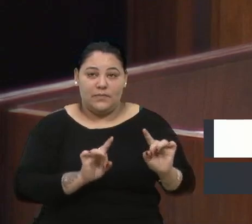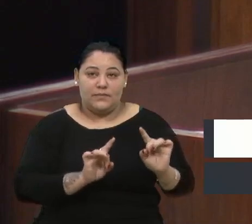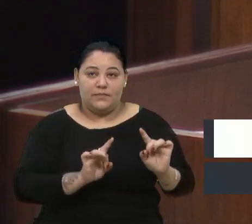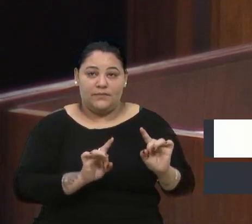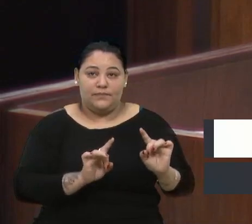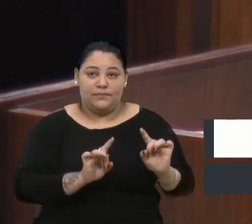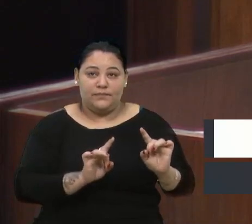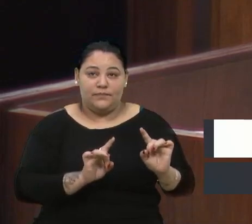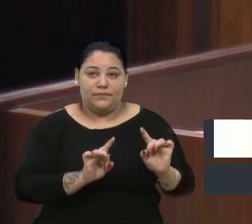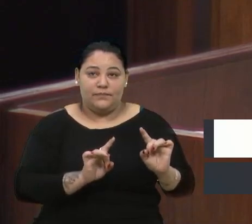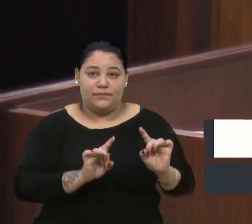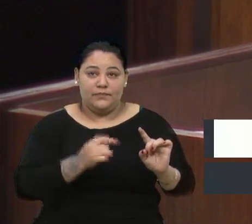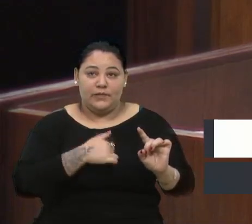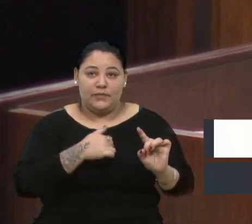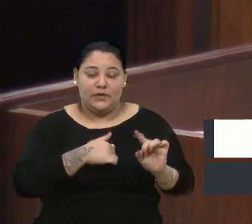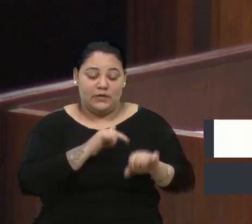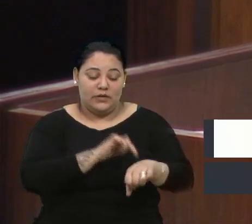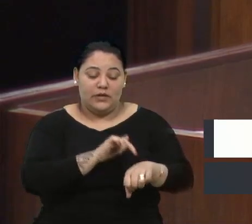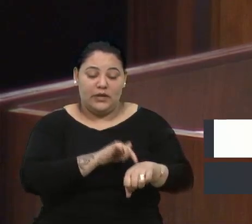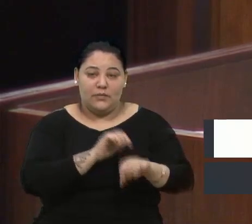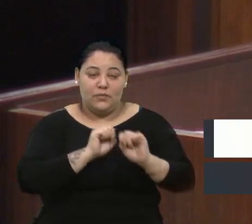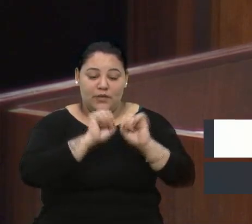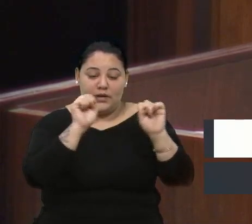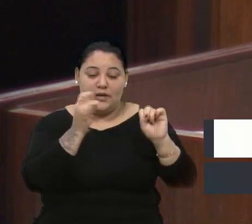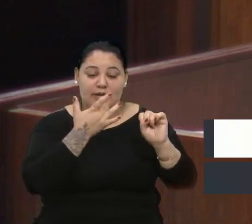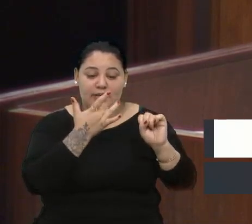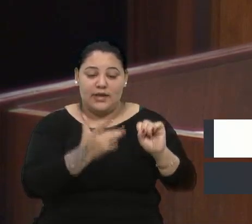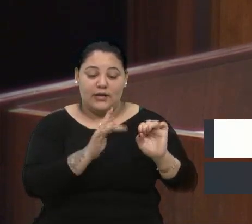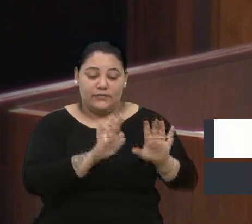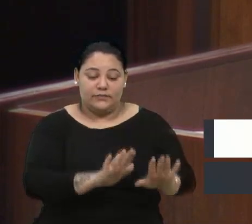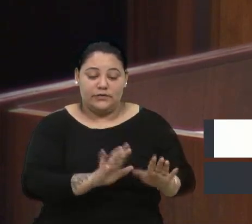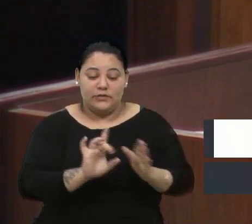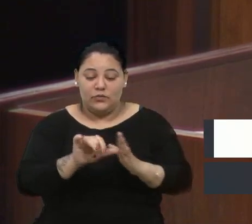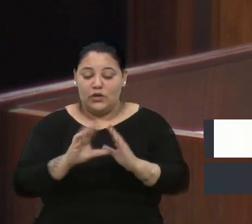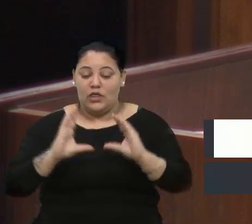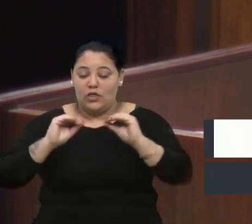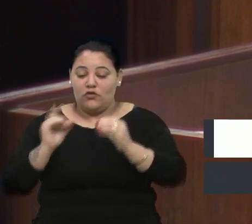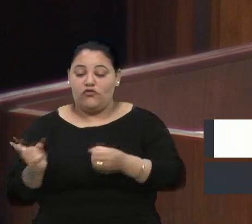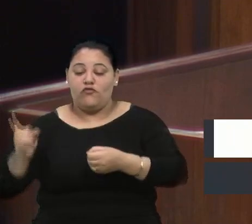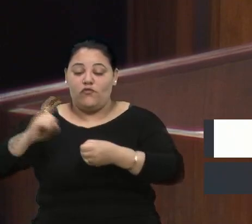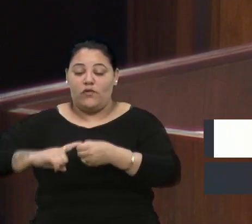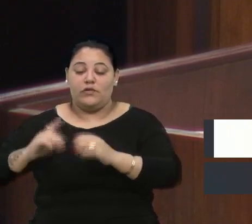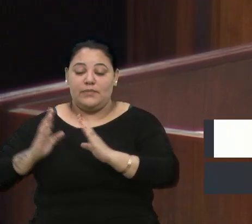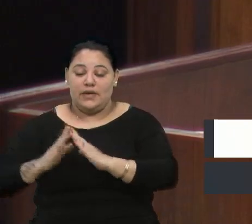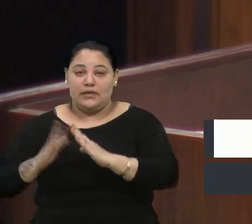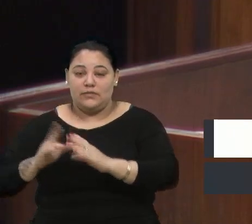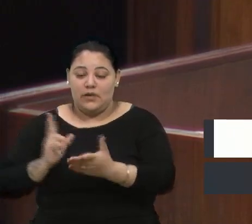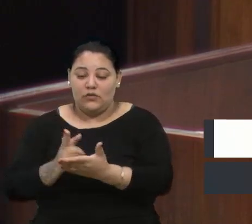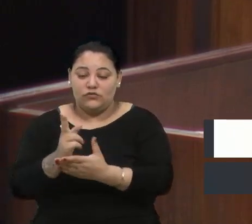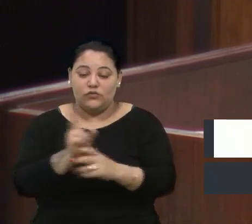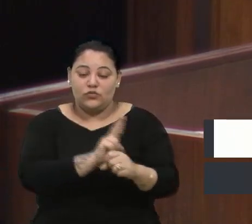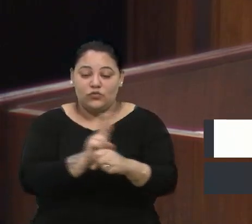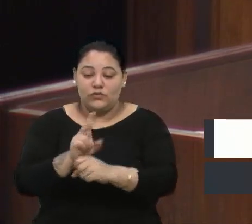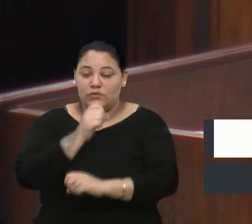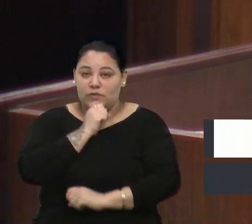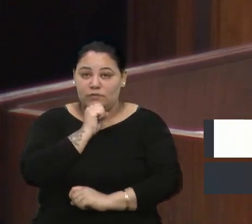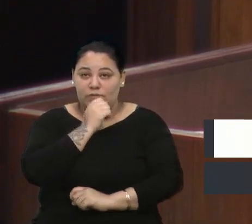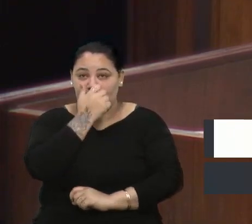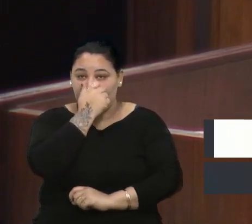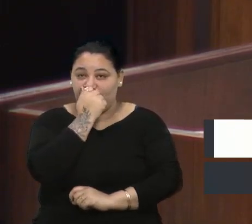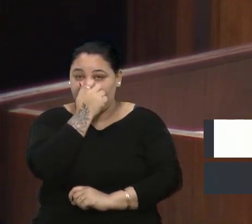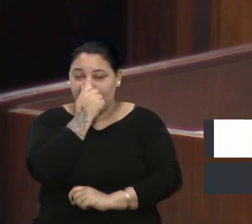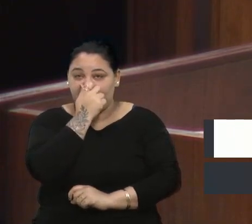de tempo integral no domicílio para prestarem os cuidados necessários. A prioridade é manter